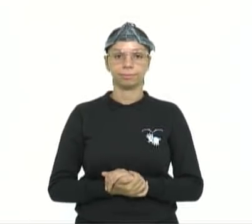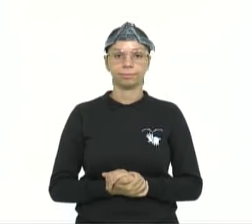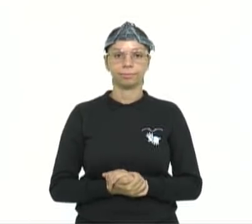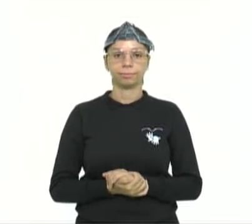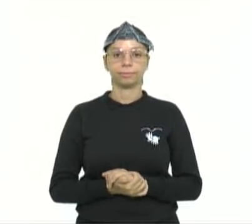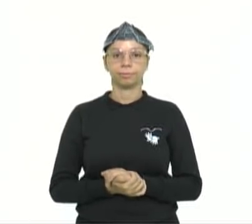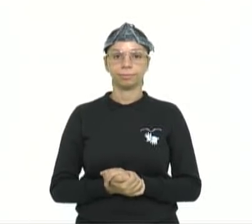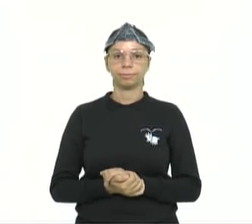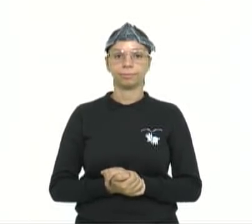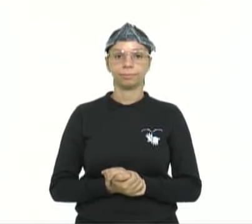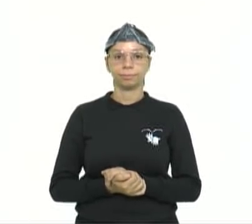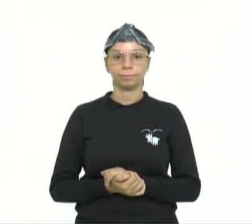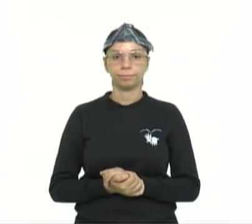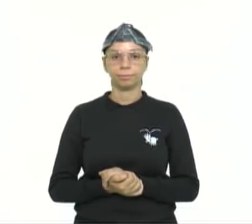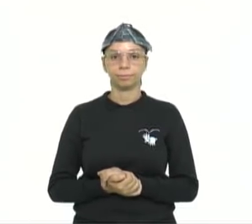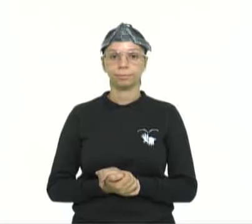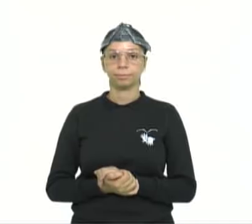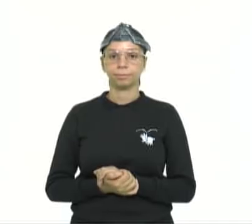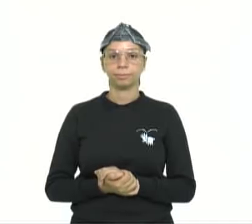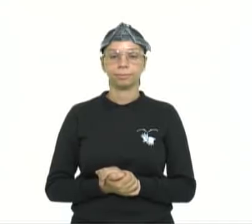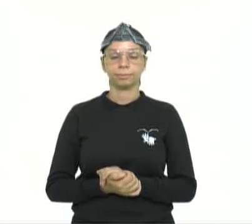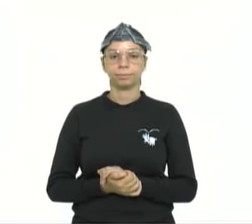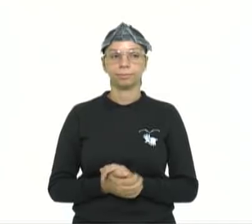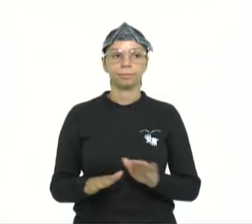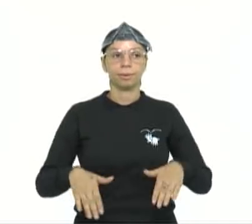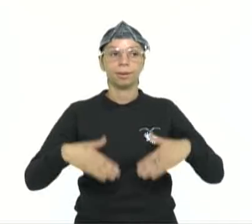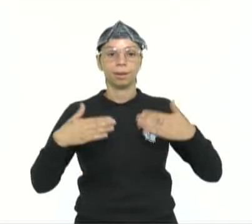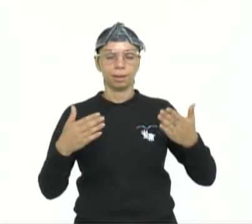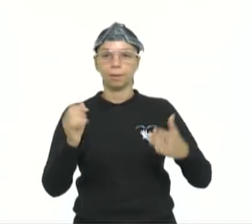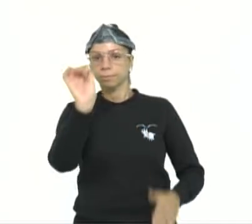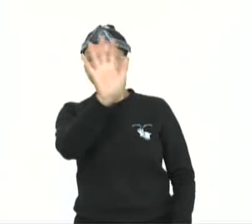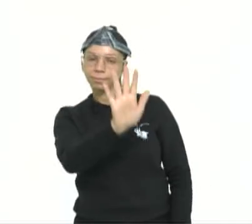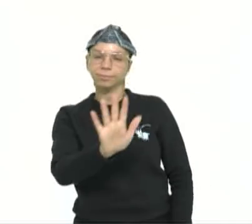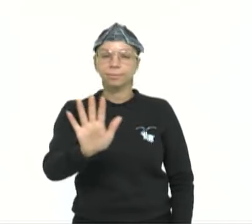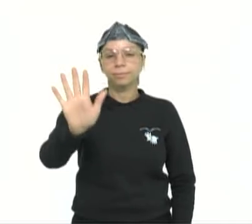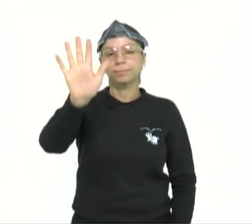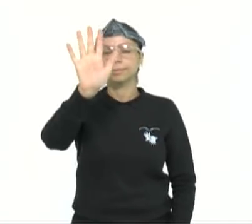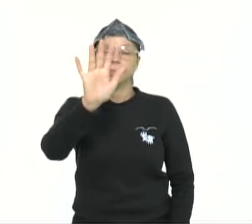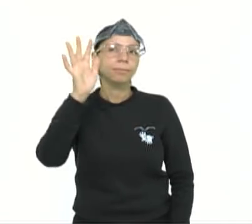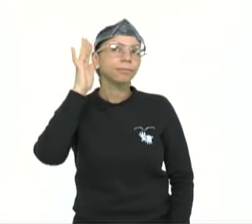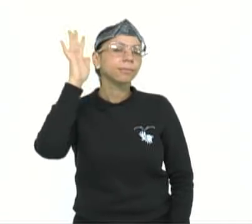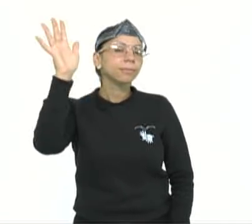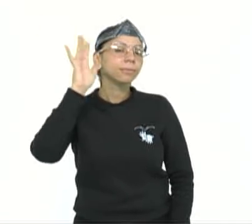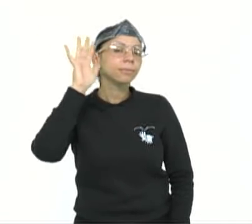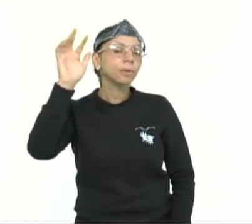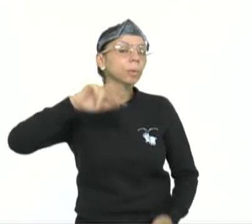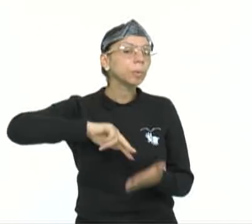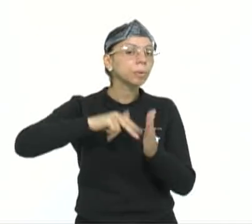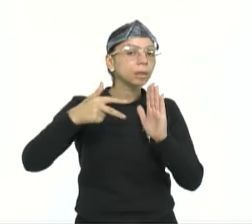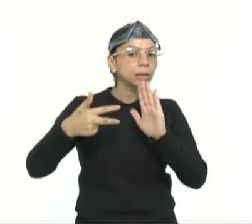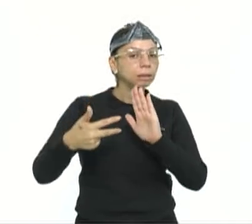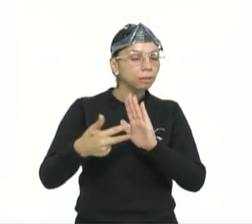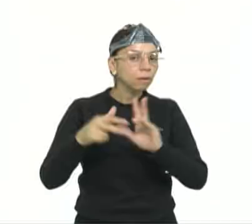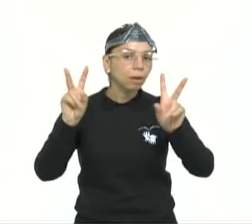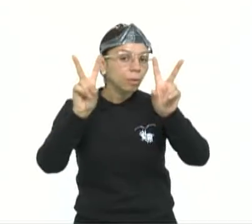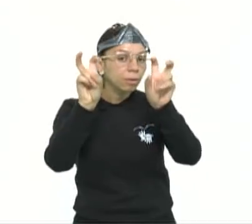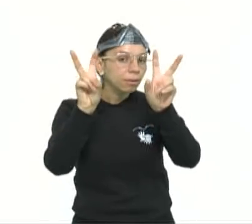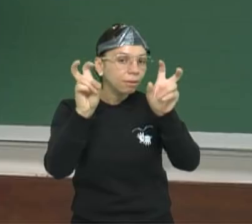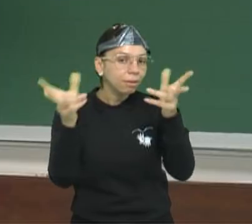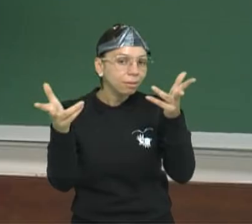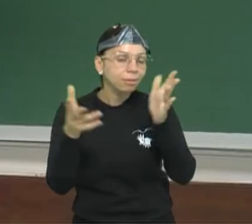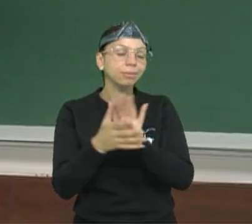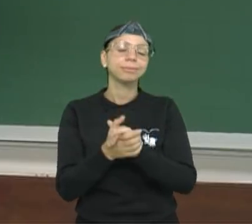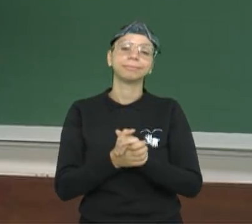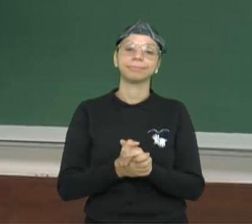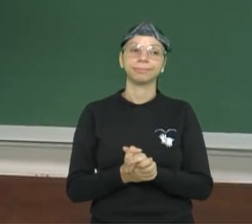magazines, books and websites. Então, na figura, você consegue ter uma ideia do que a gente vai falar, né? Então, a